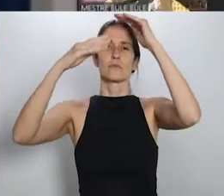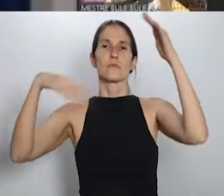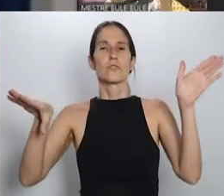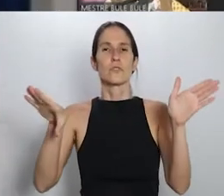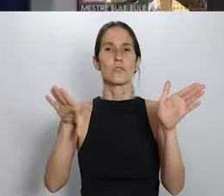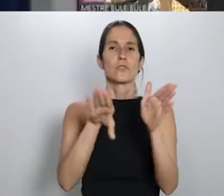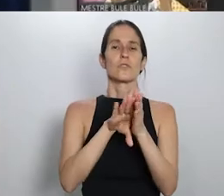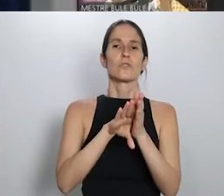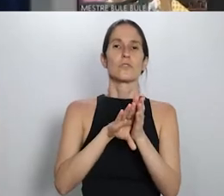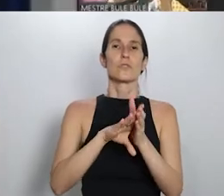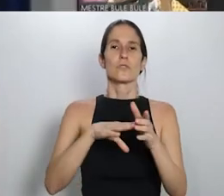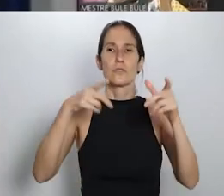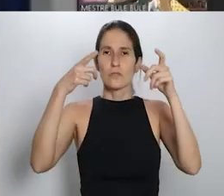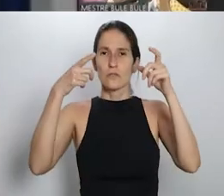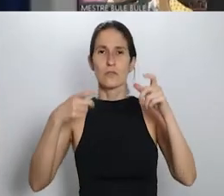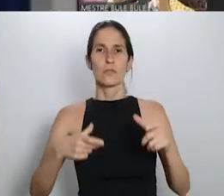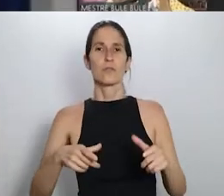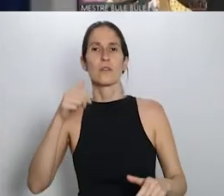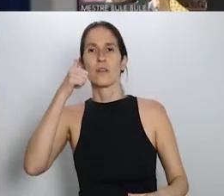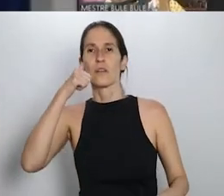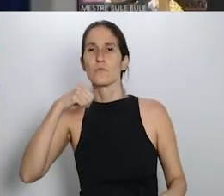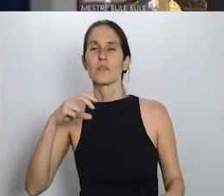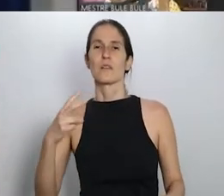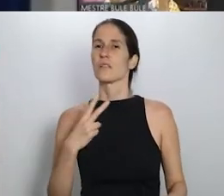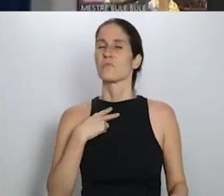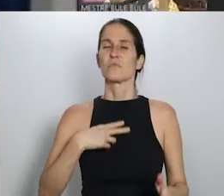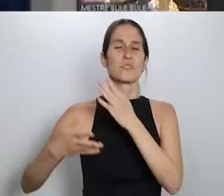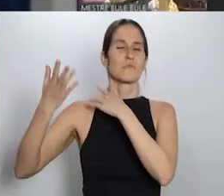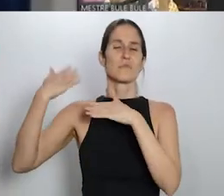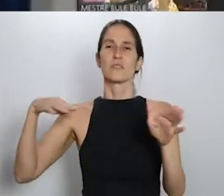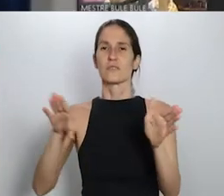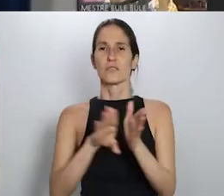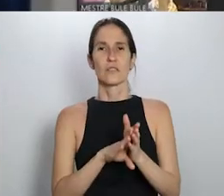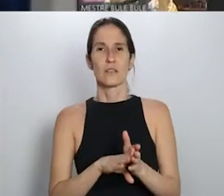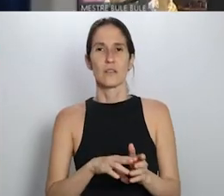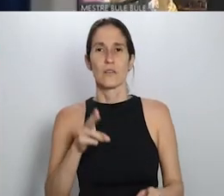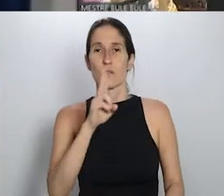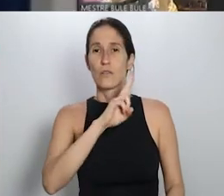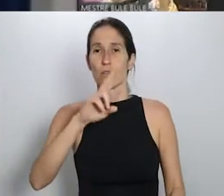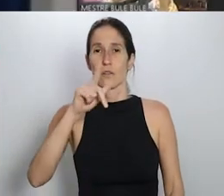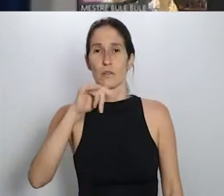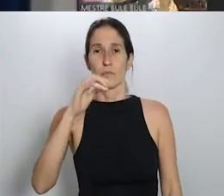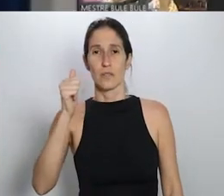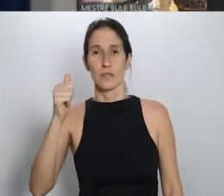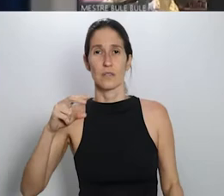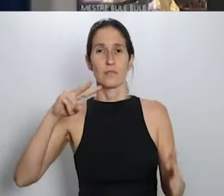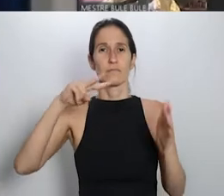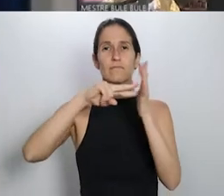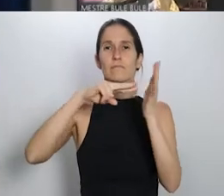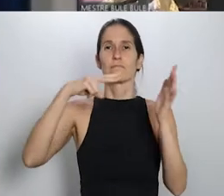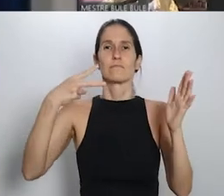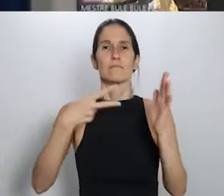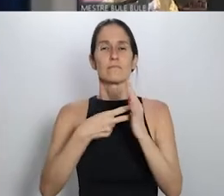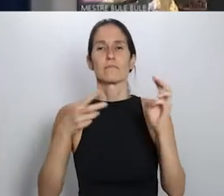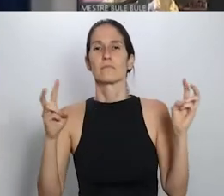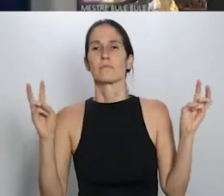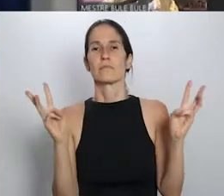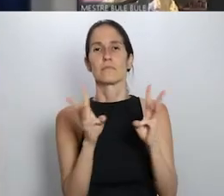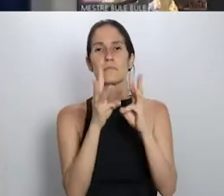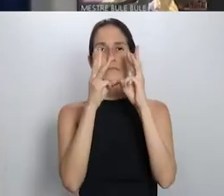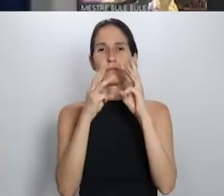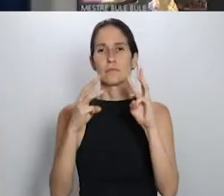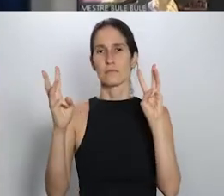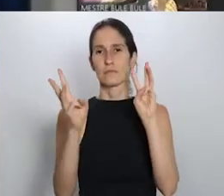ladeira, pulou o batente e onde mulher não podia chegar. O nome de Lia de Itamaracá hoje é sinônimo